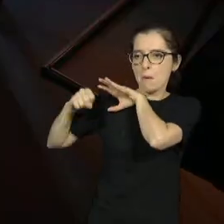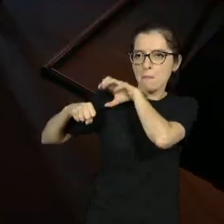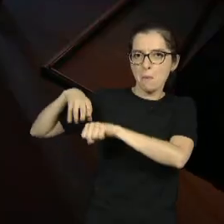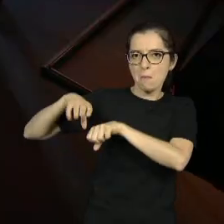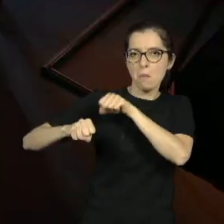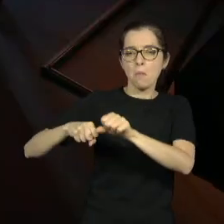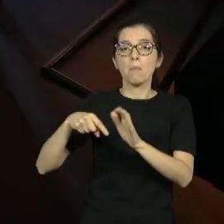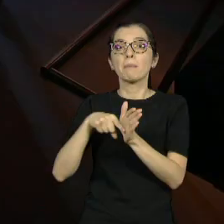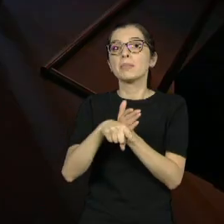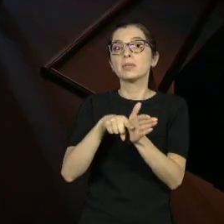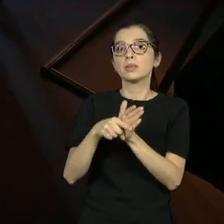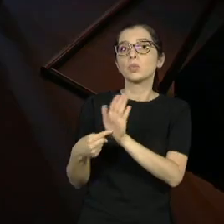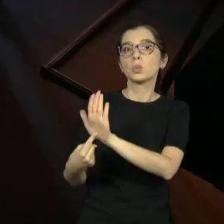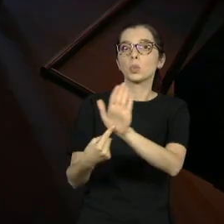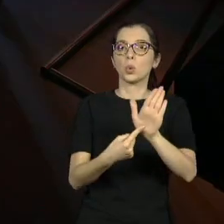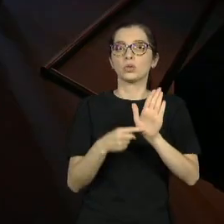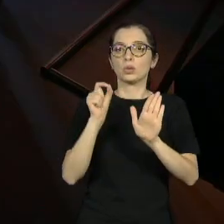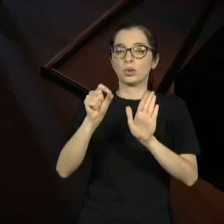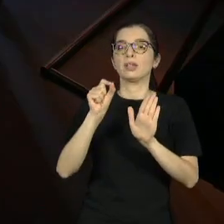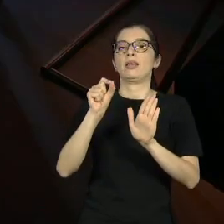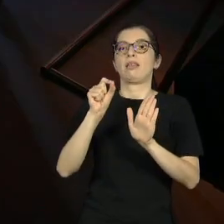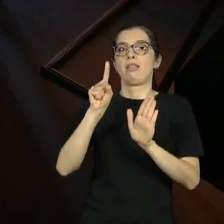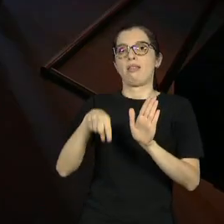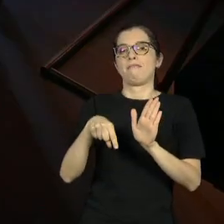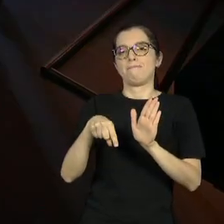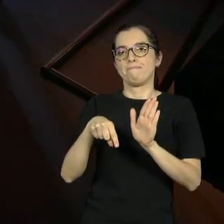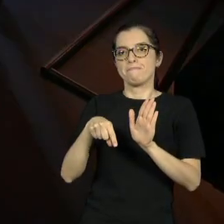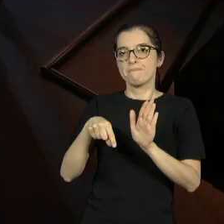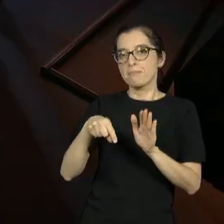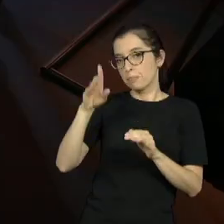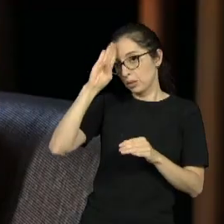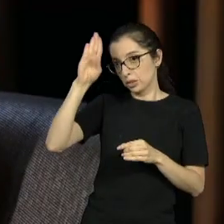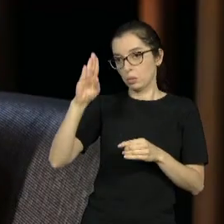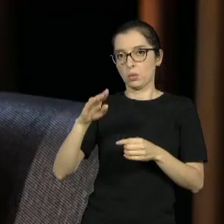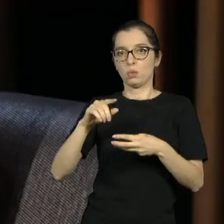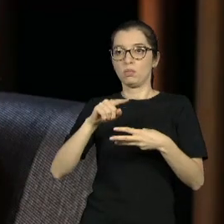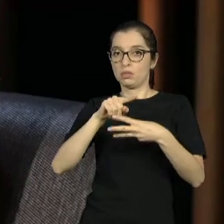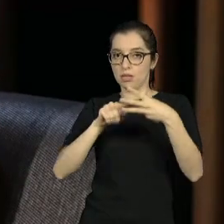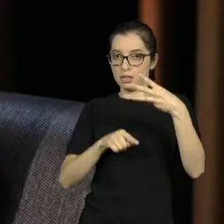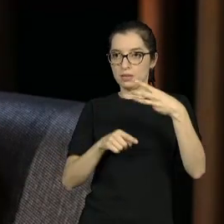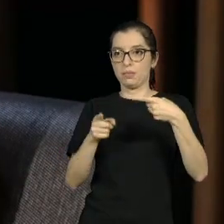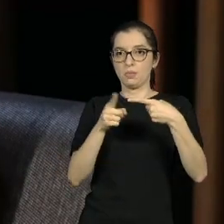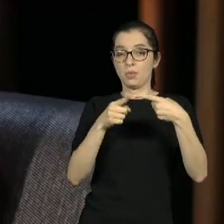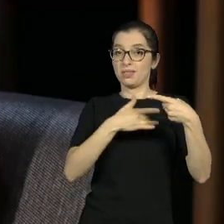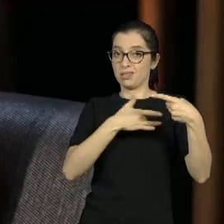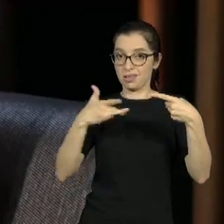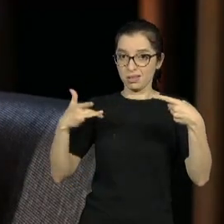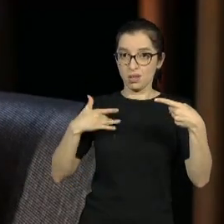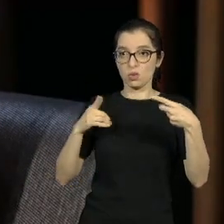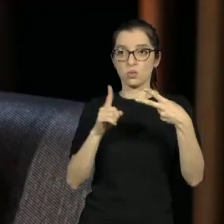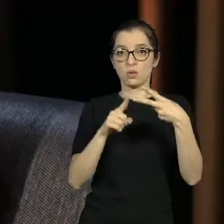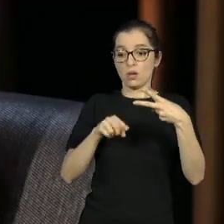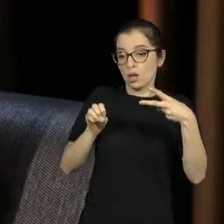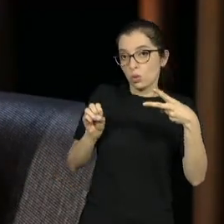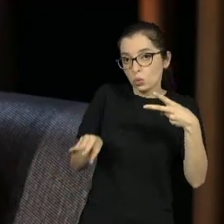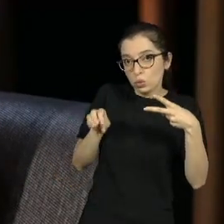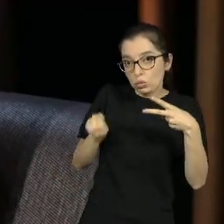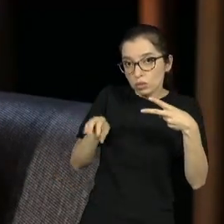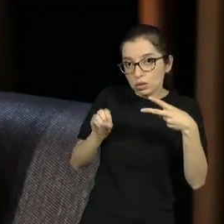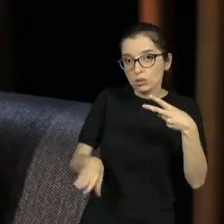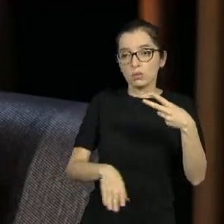a gente vai ver como o racismo se a presença aonde aonde que apresentam na saúde na educação